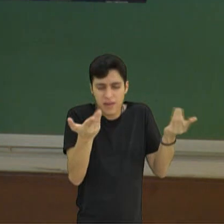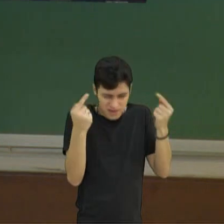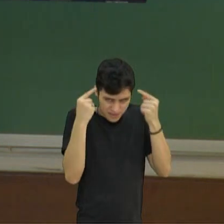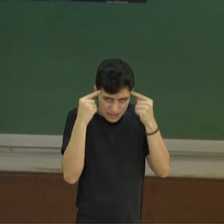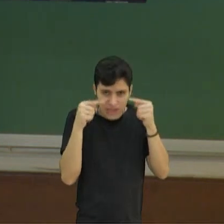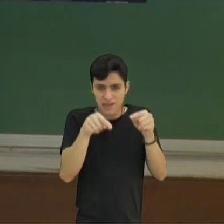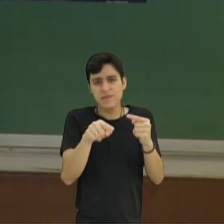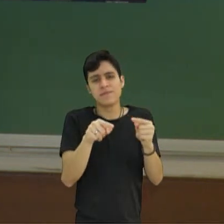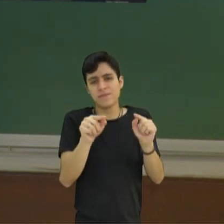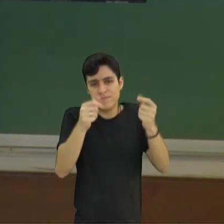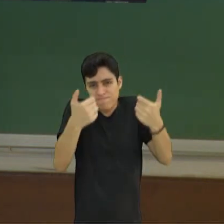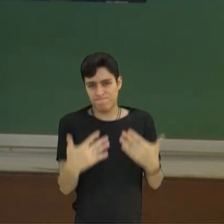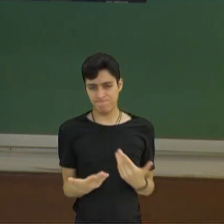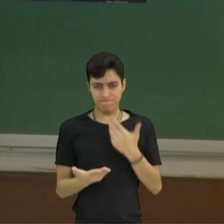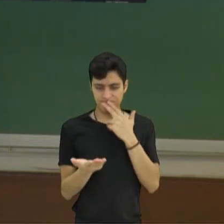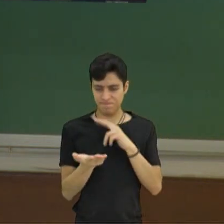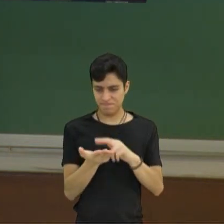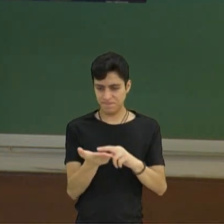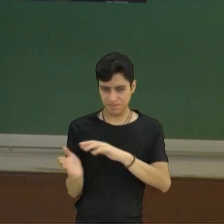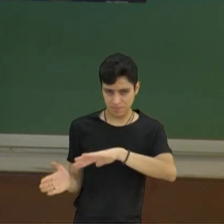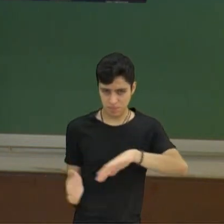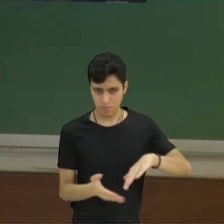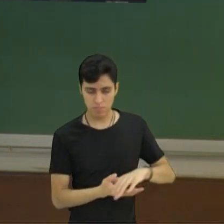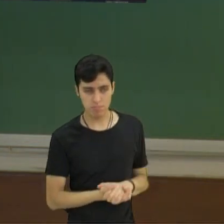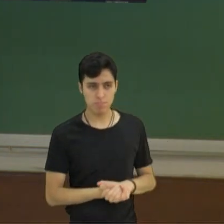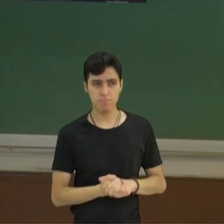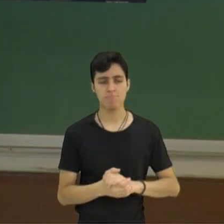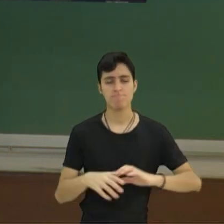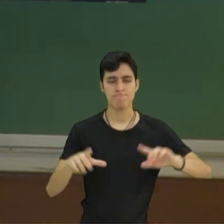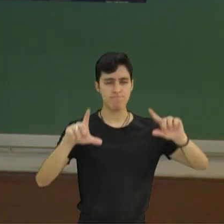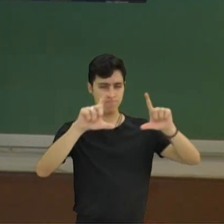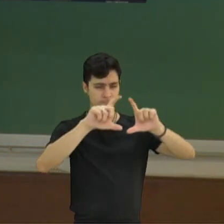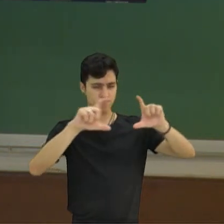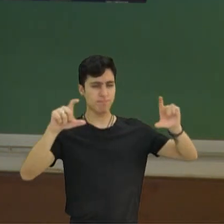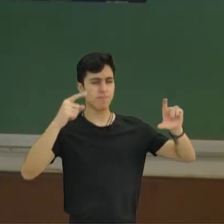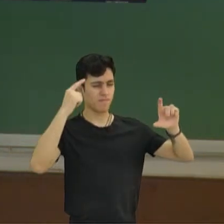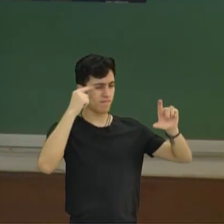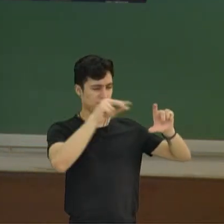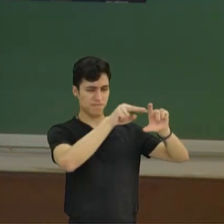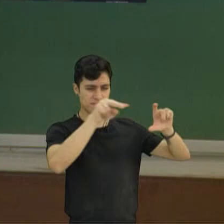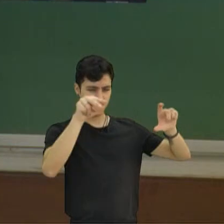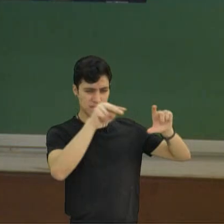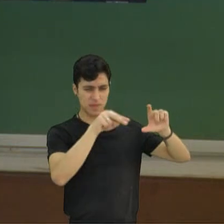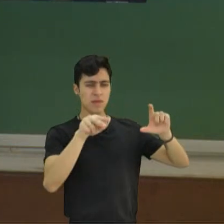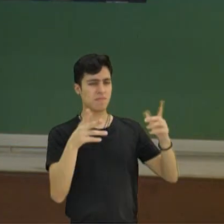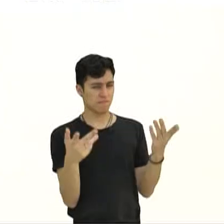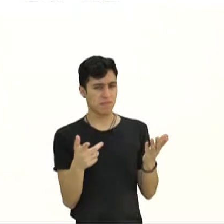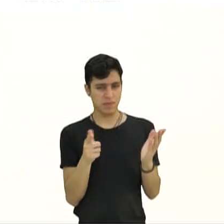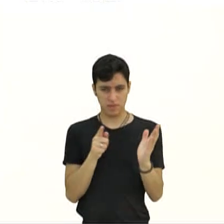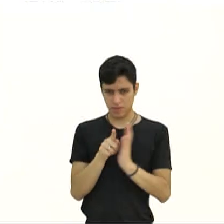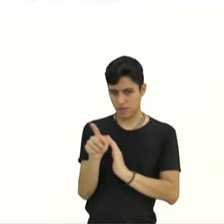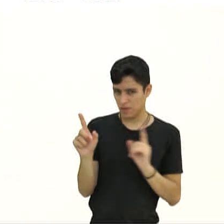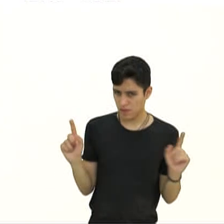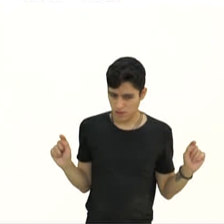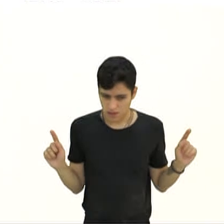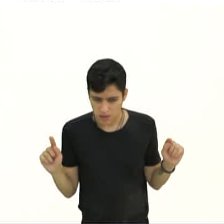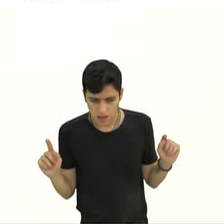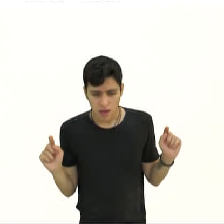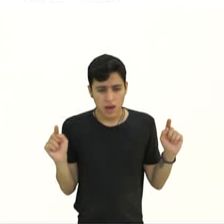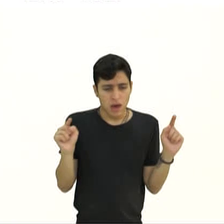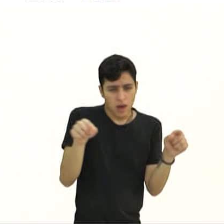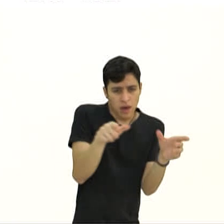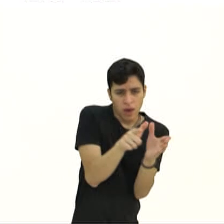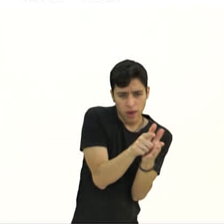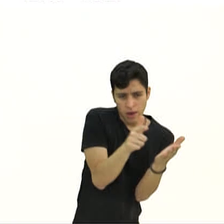agora o exercício número 2, sobre o mesmo trecho. Se você julgar necessário, faça a releitura. E a pergunta quer saber: o jornal